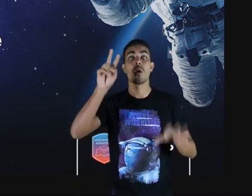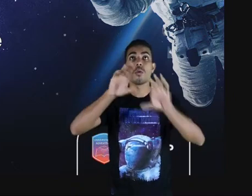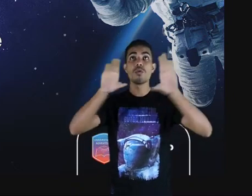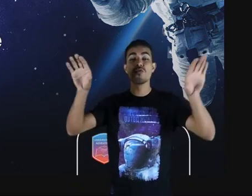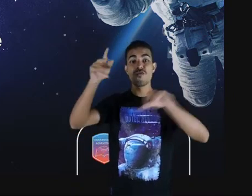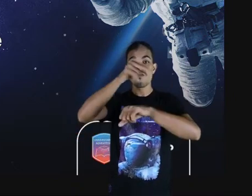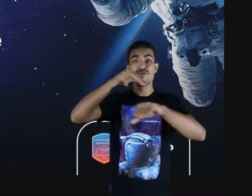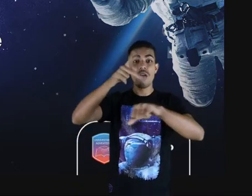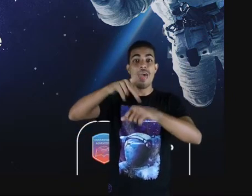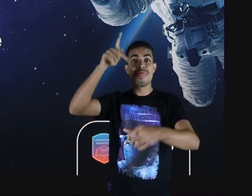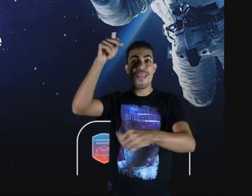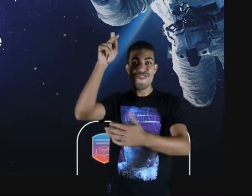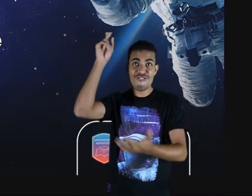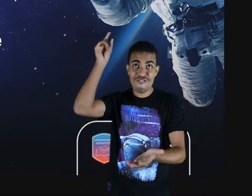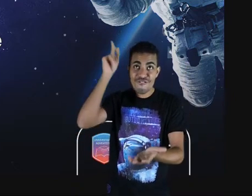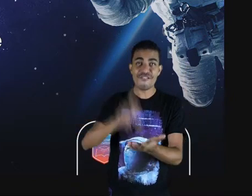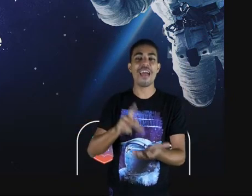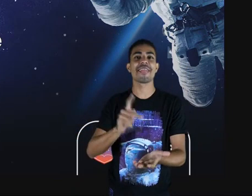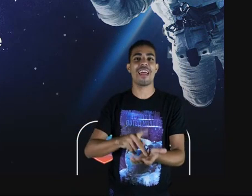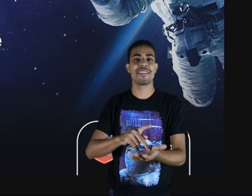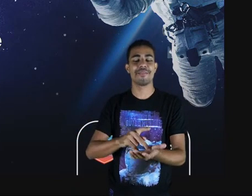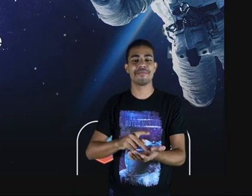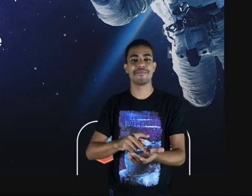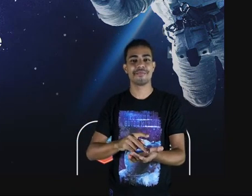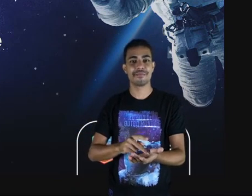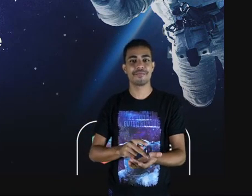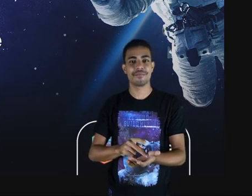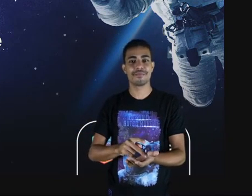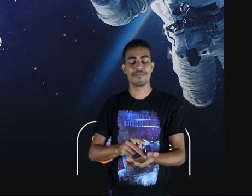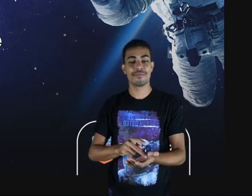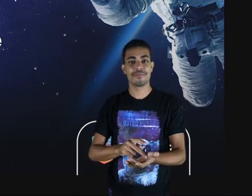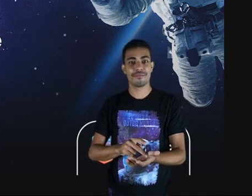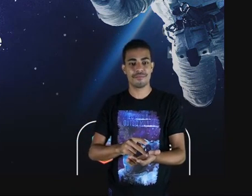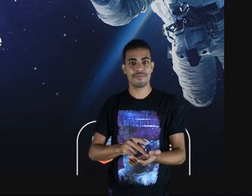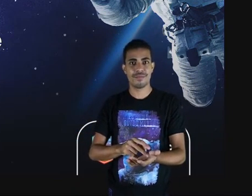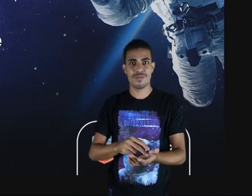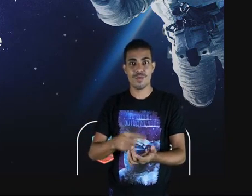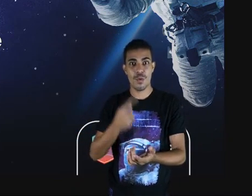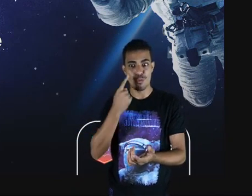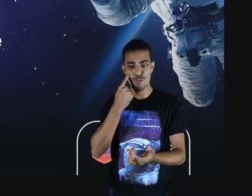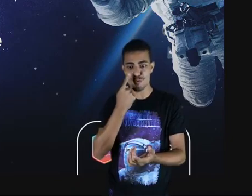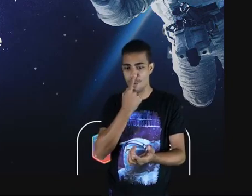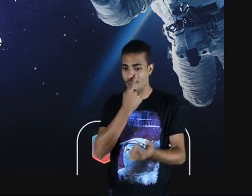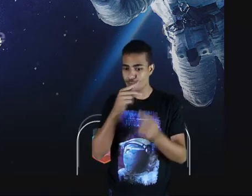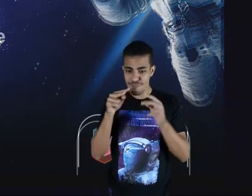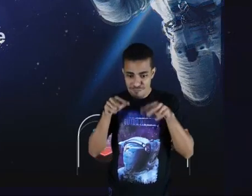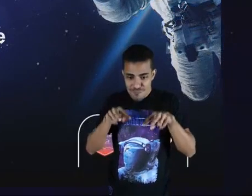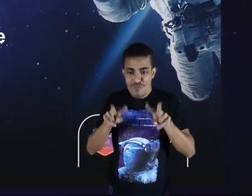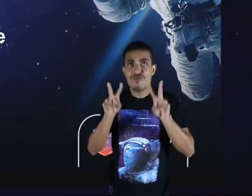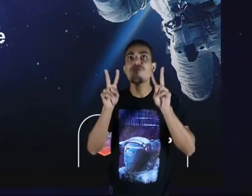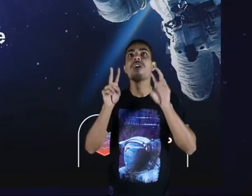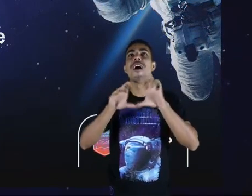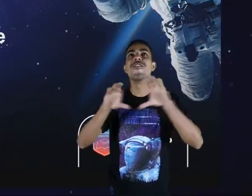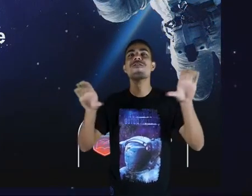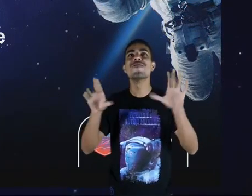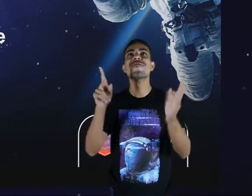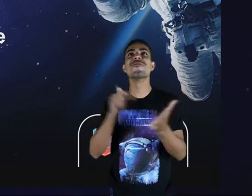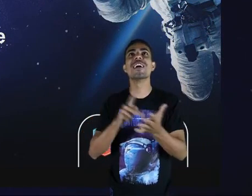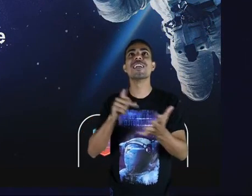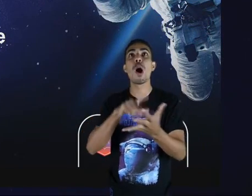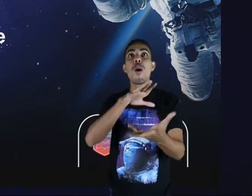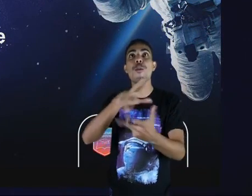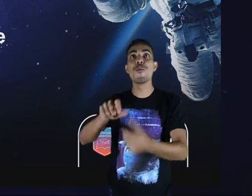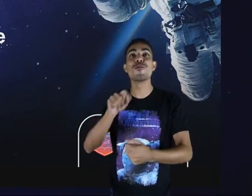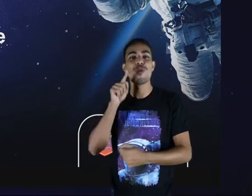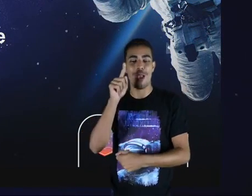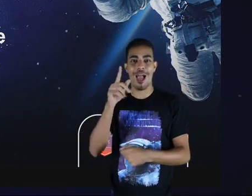céu. Olhos postos na sua verdadeira pátria. Eles estavam